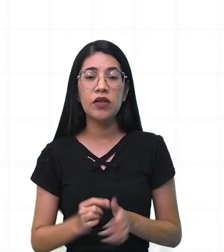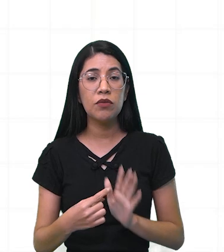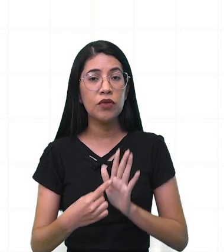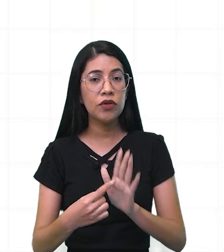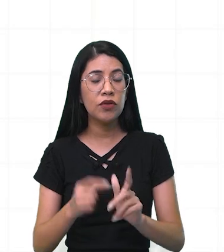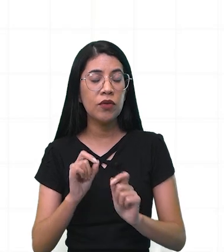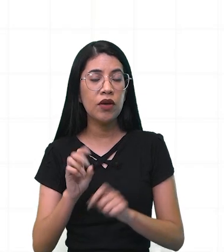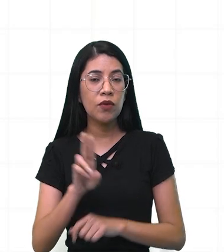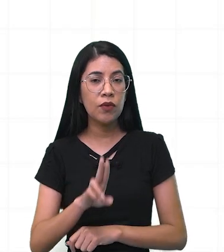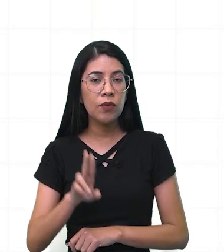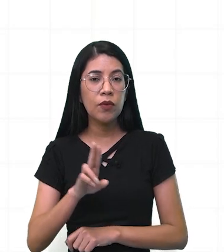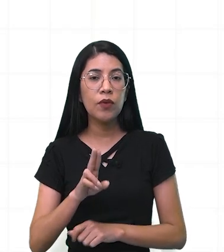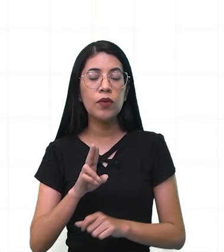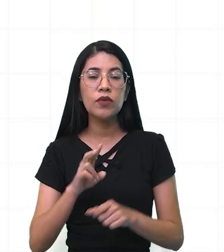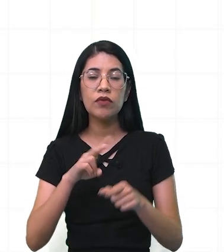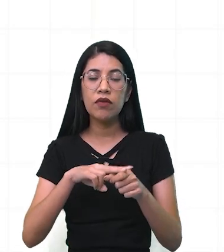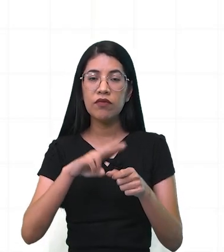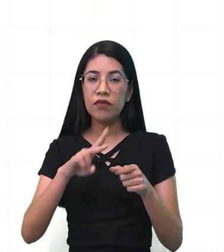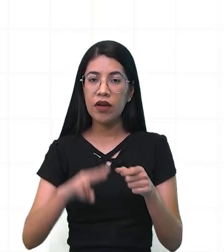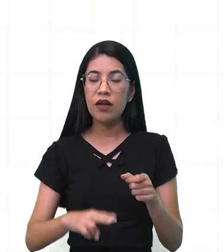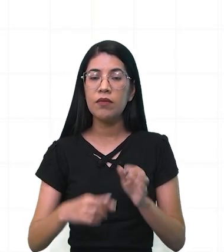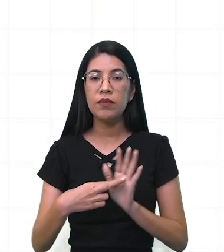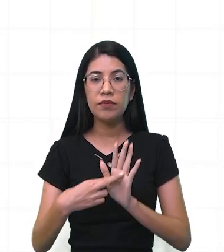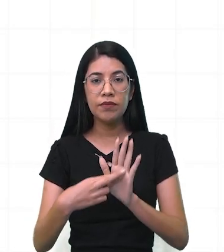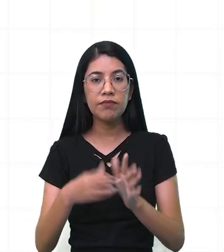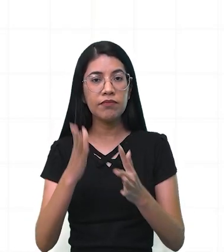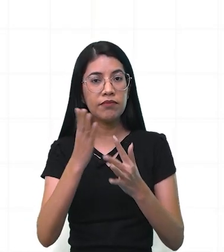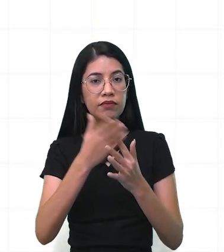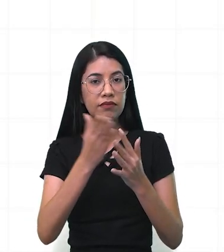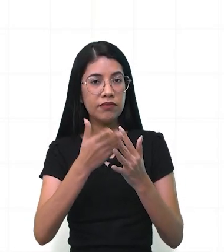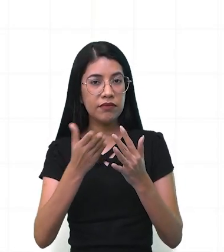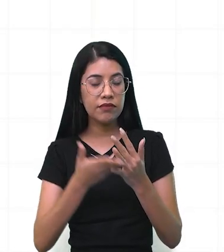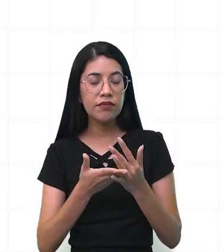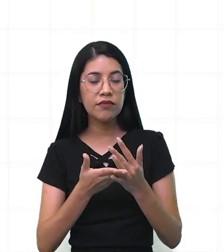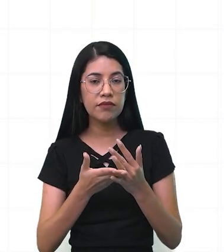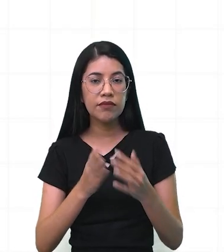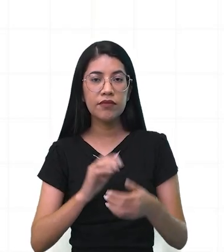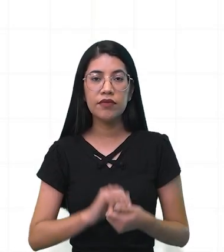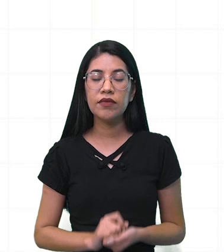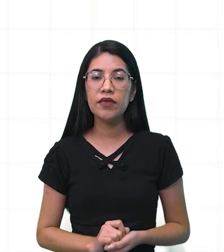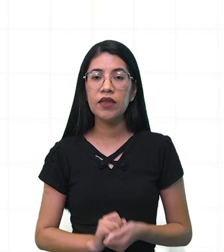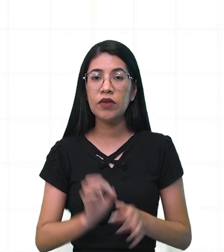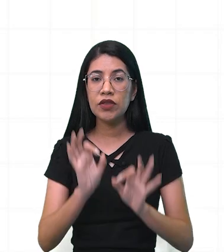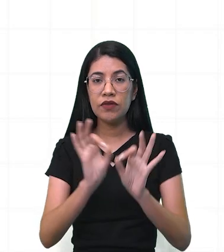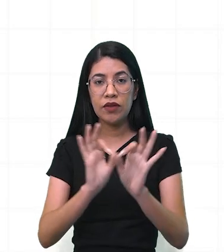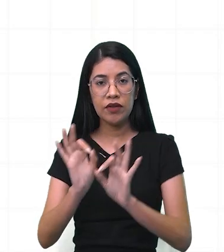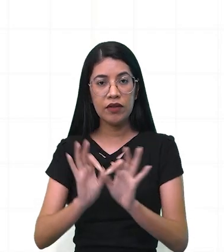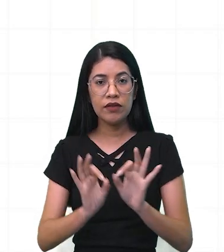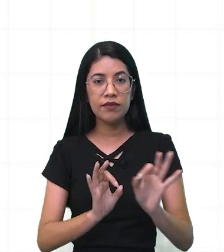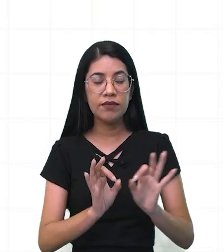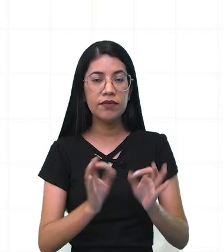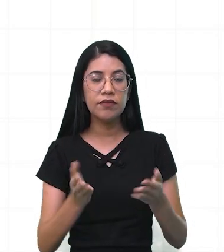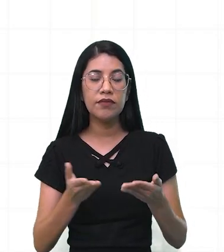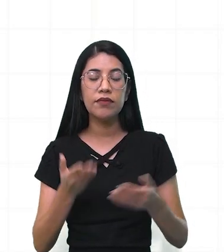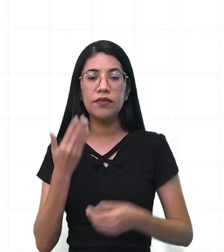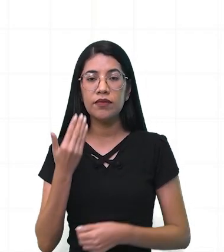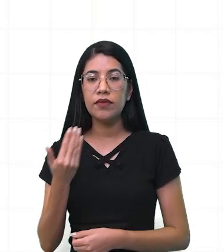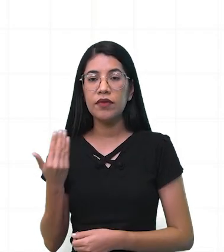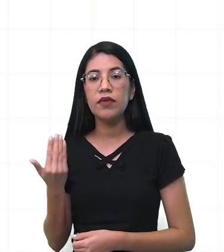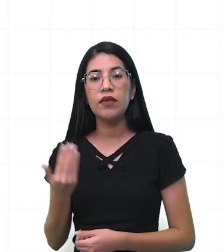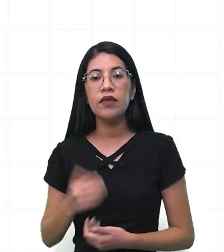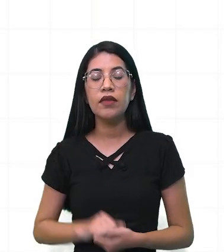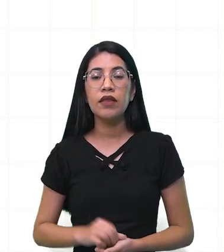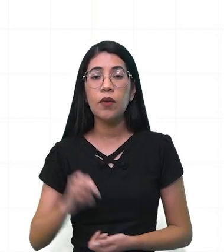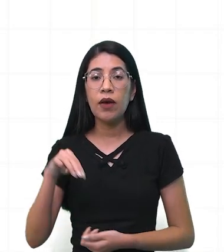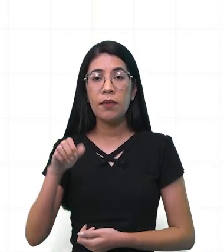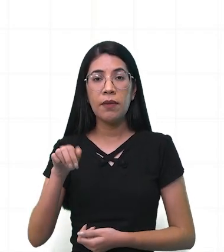variável que nós vamos utilizar para representar a parcela, certo? Então, vamos montar? A Maria Helena, ela